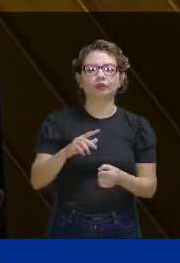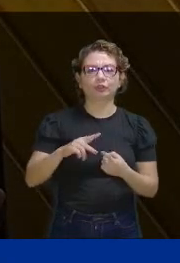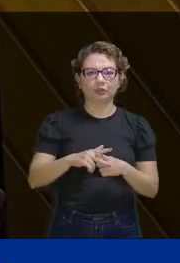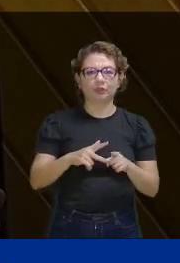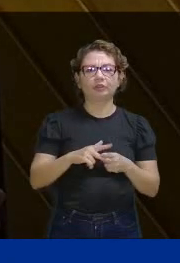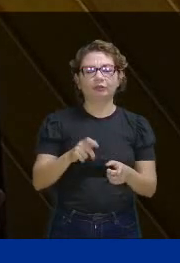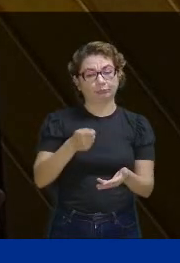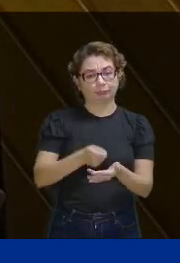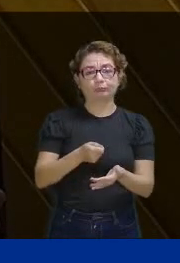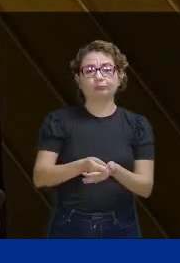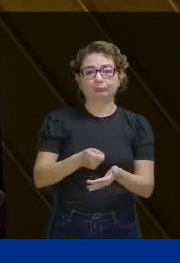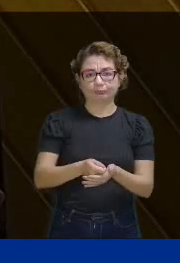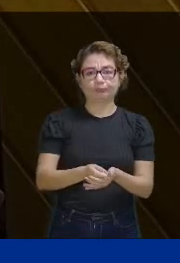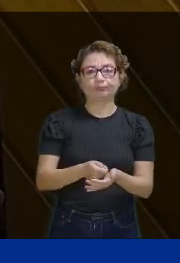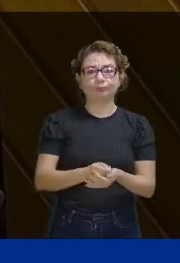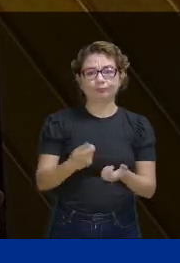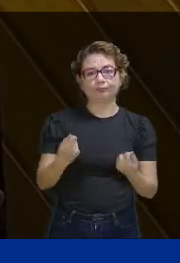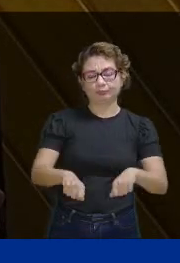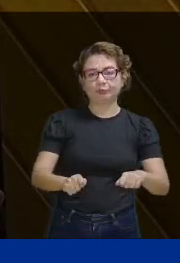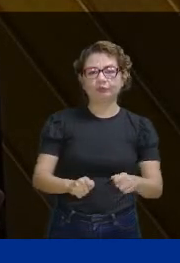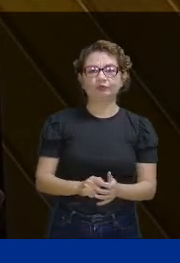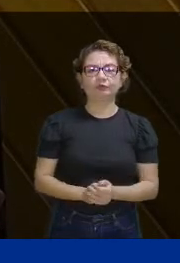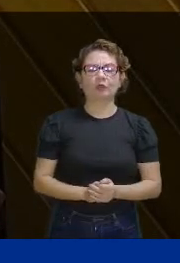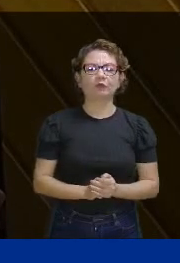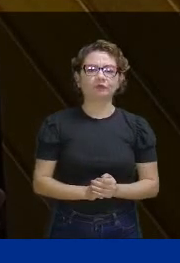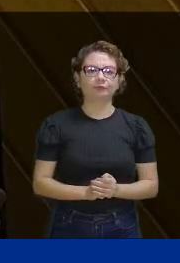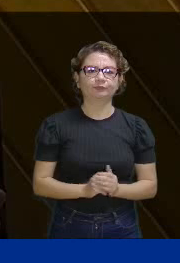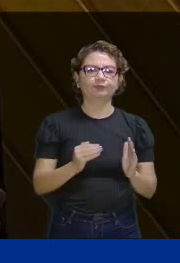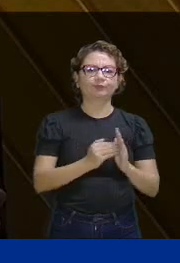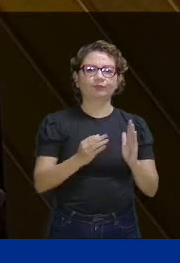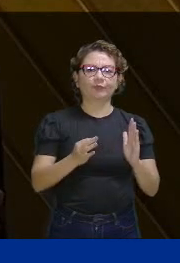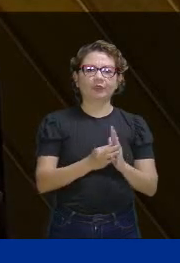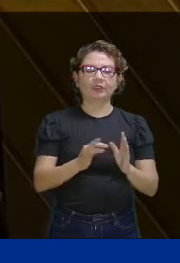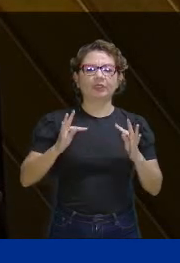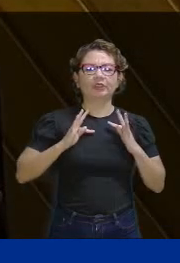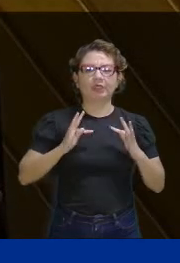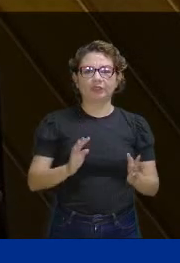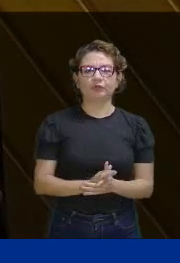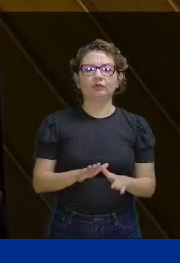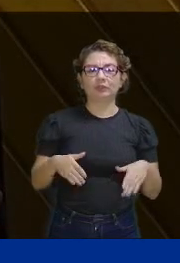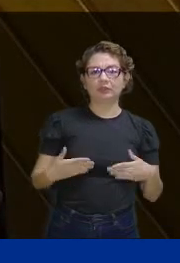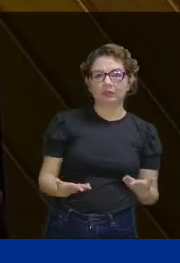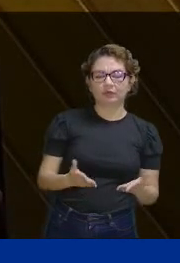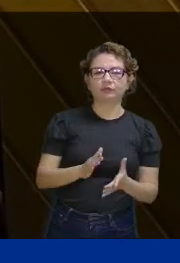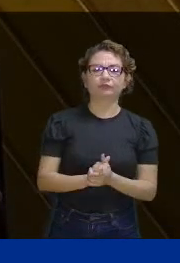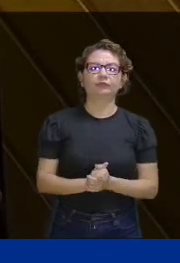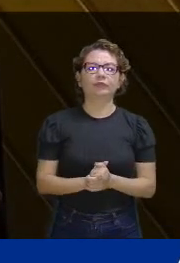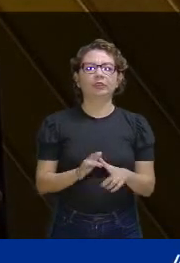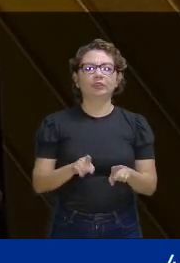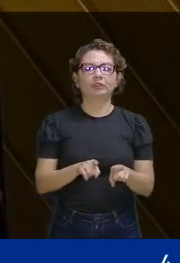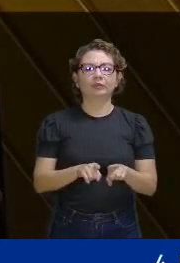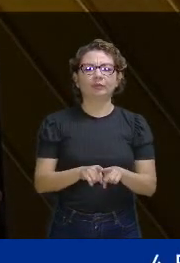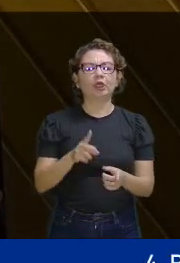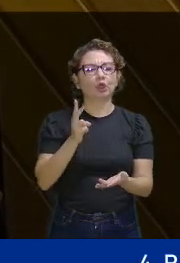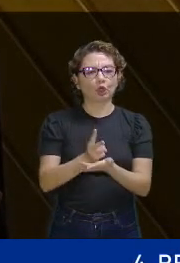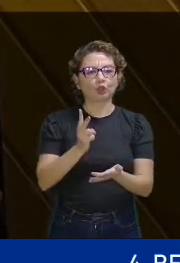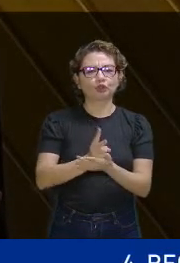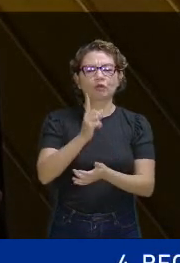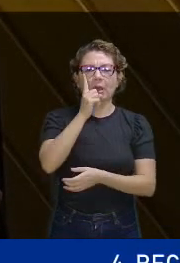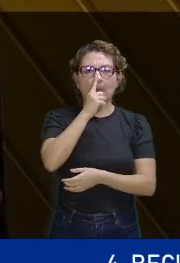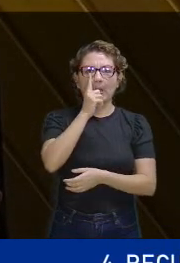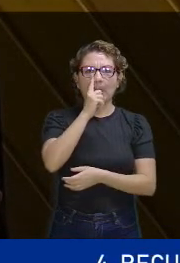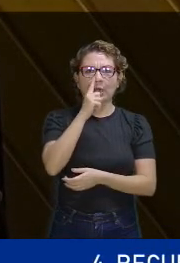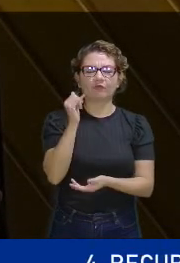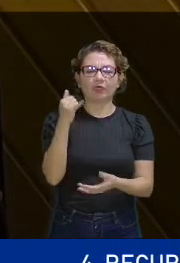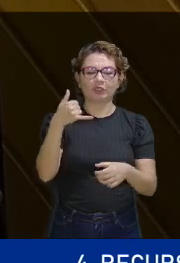atendesse à diligência. O parecer técnico conclusivo foi emitido em 23 de 11 de 2024, mantendo a falha quanto ao